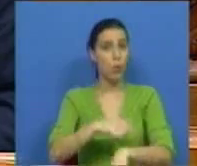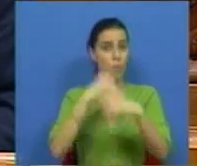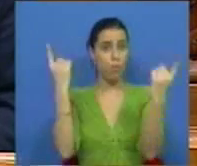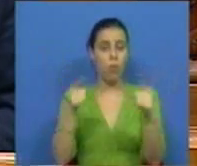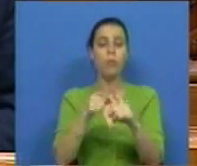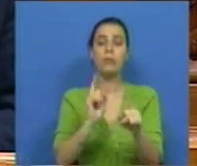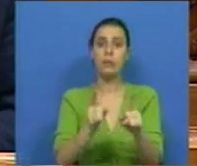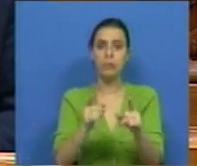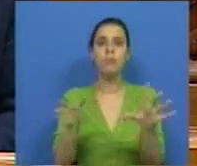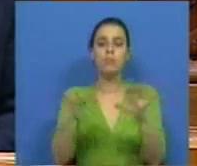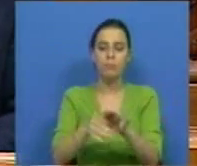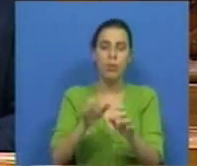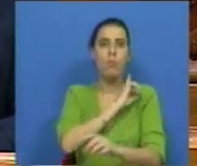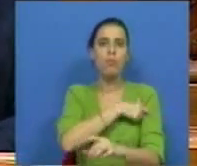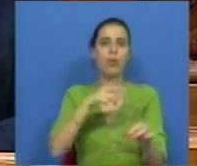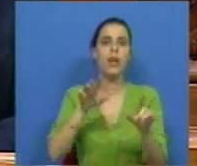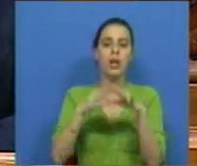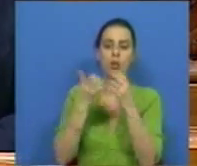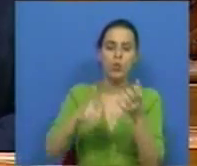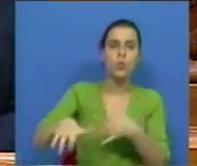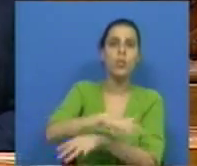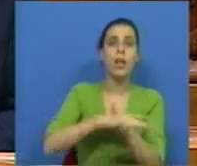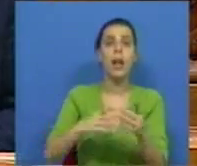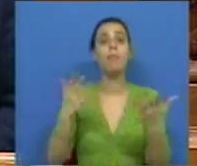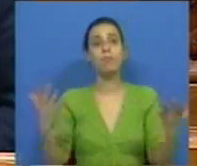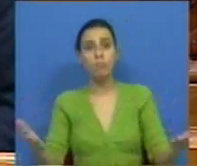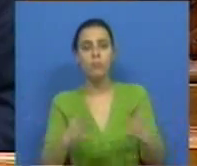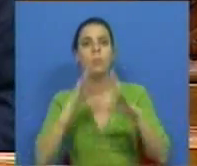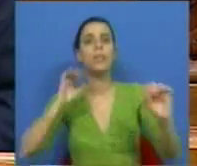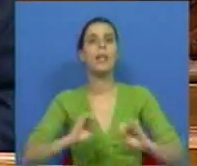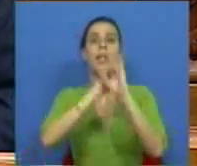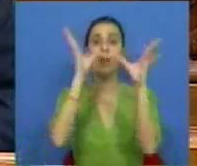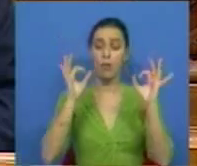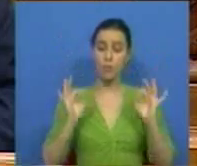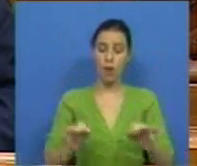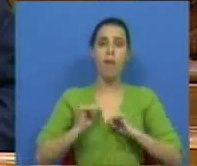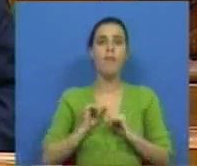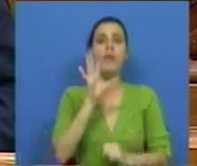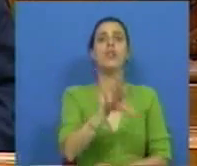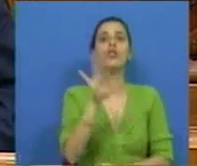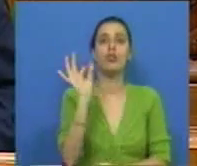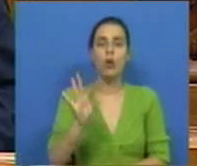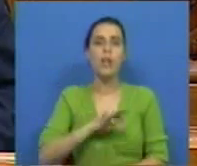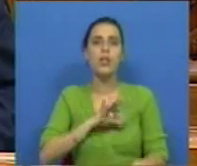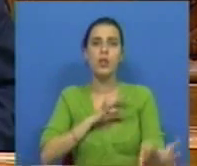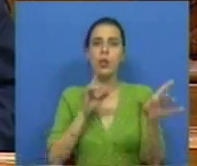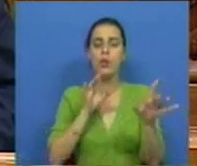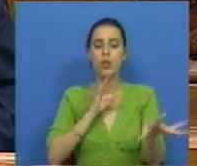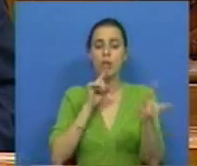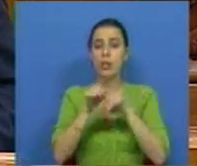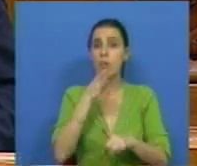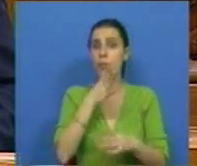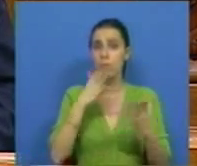que compensem as assimetrias de poder na sociedade. Eis, pois, clarificada a nossa escolha, senhoras e